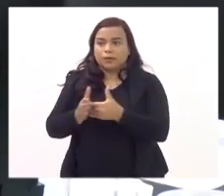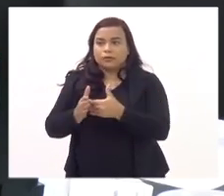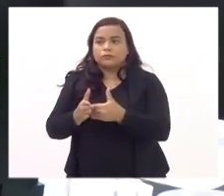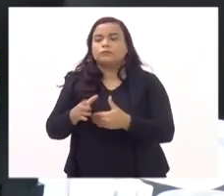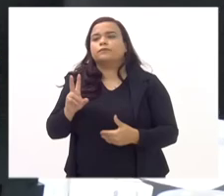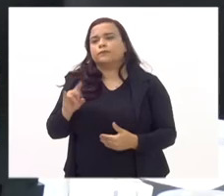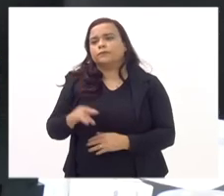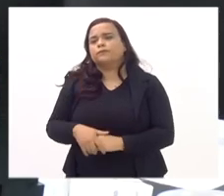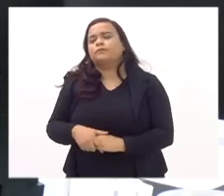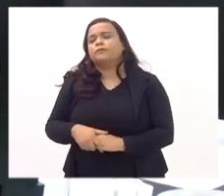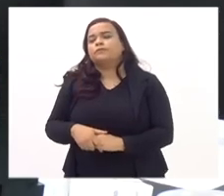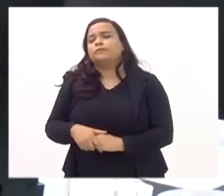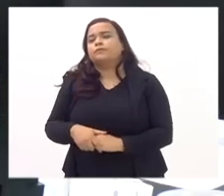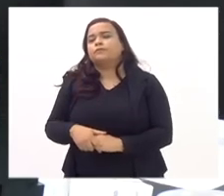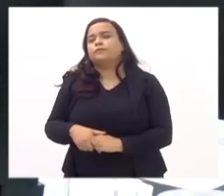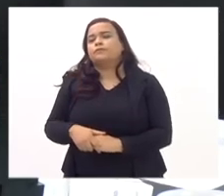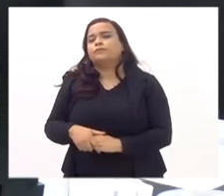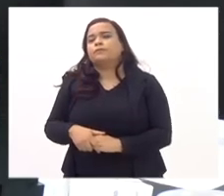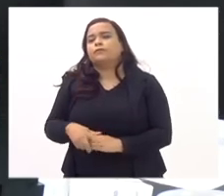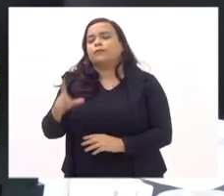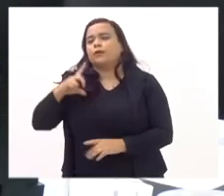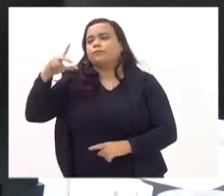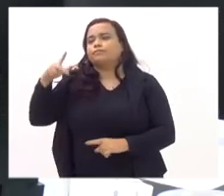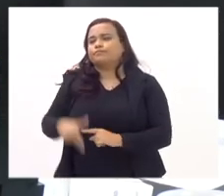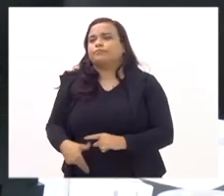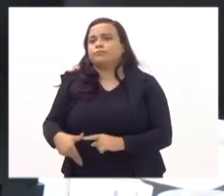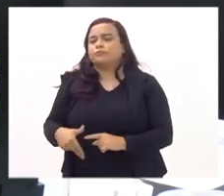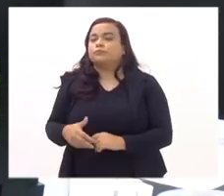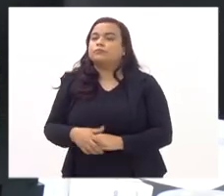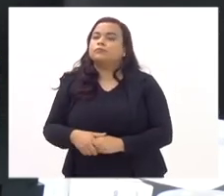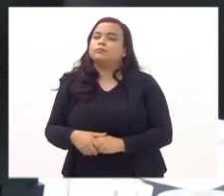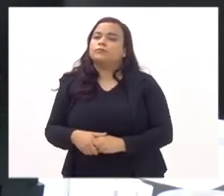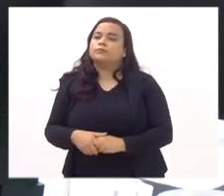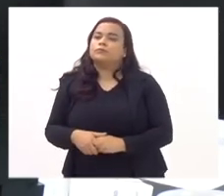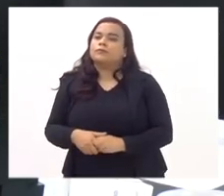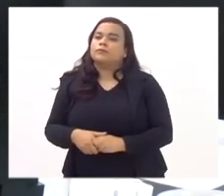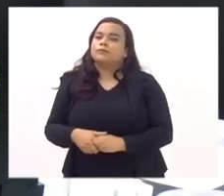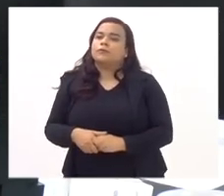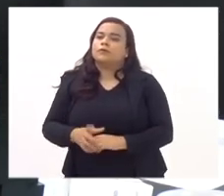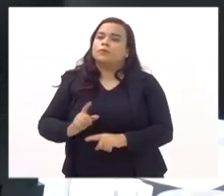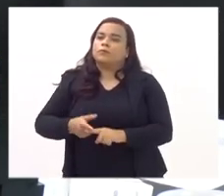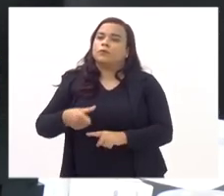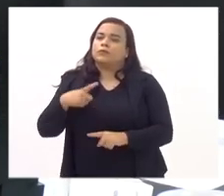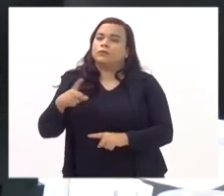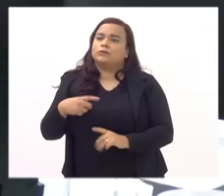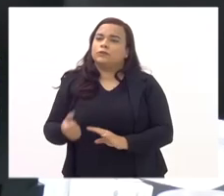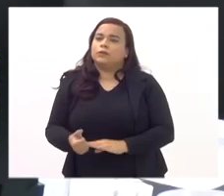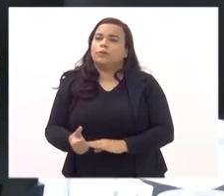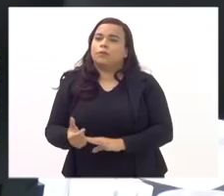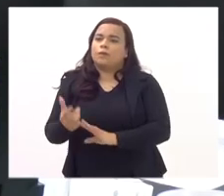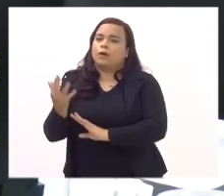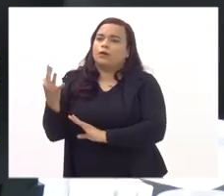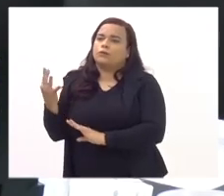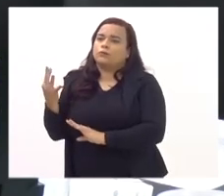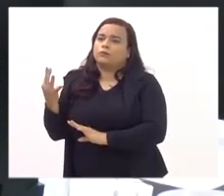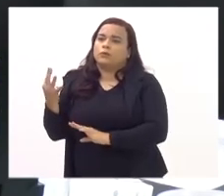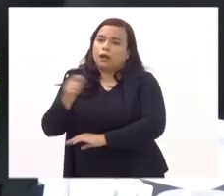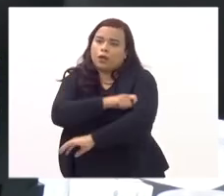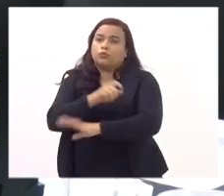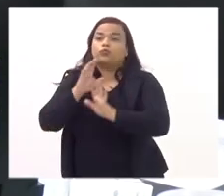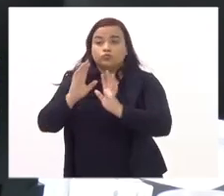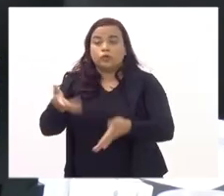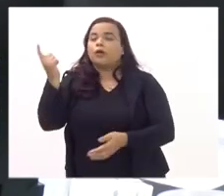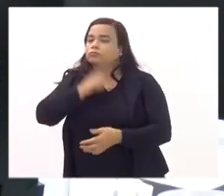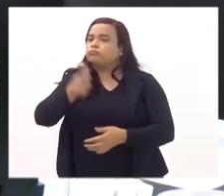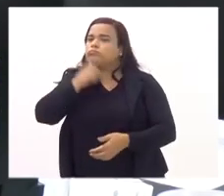com um corte que seja bastante. Porque a gente, na verdade, tem uma quantidade de estudantes que já são contemplados,